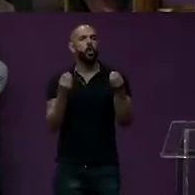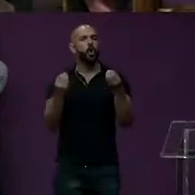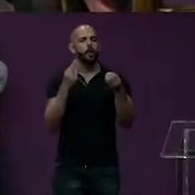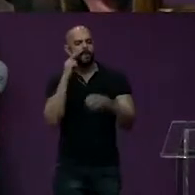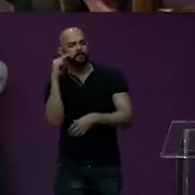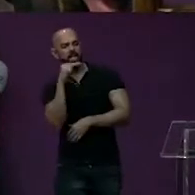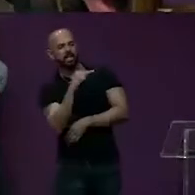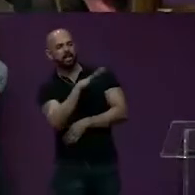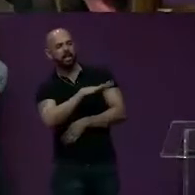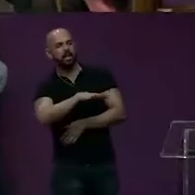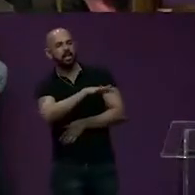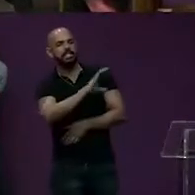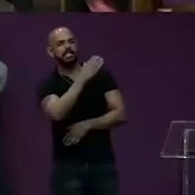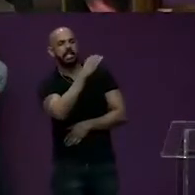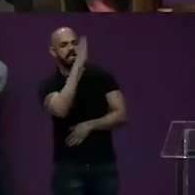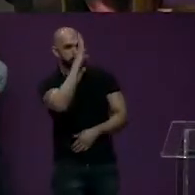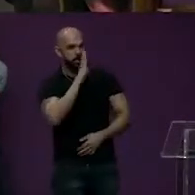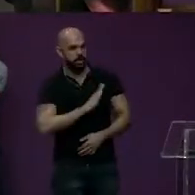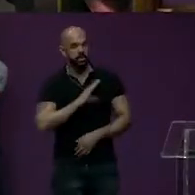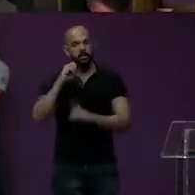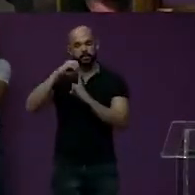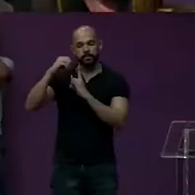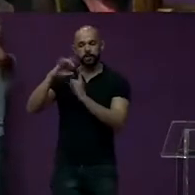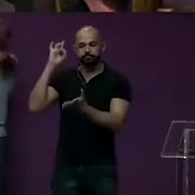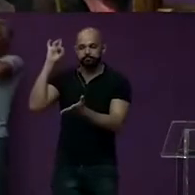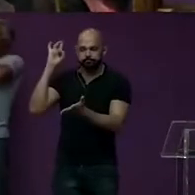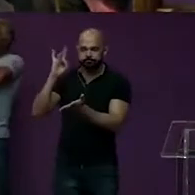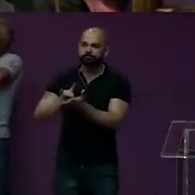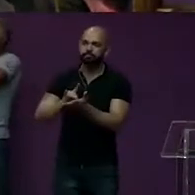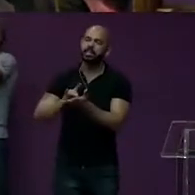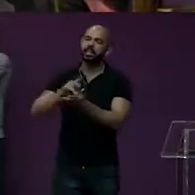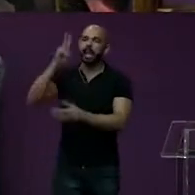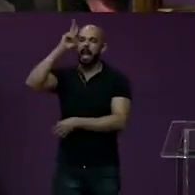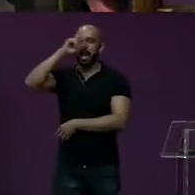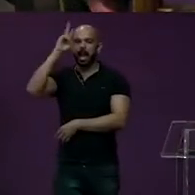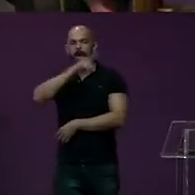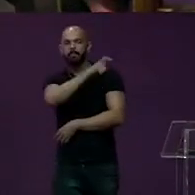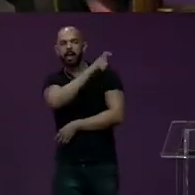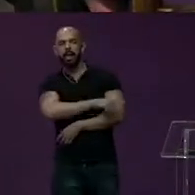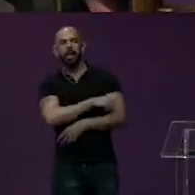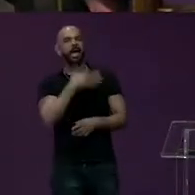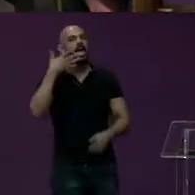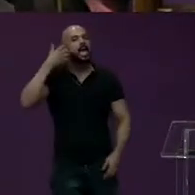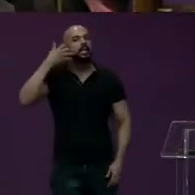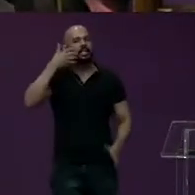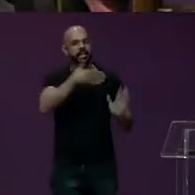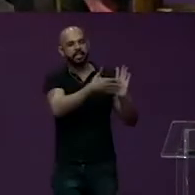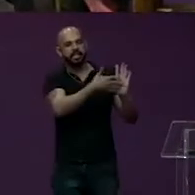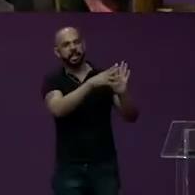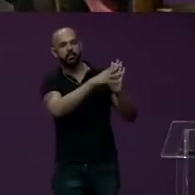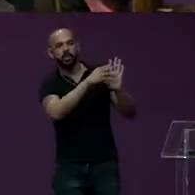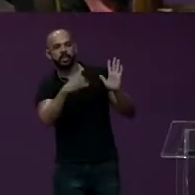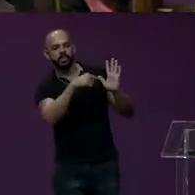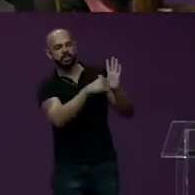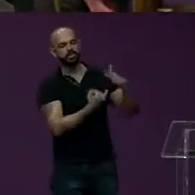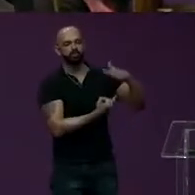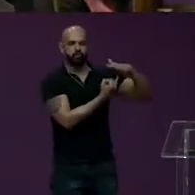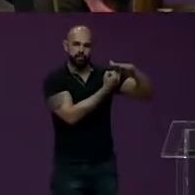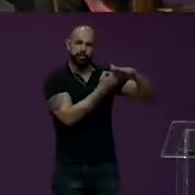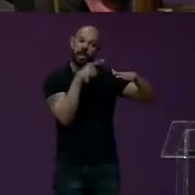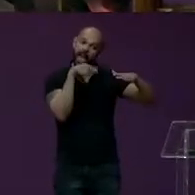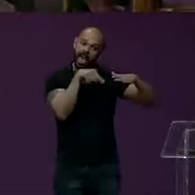ciência no Brasil, e a Fiocruz, de fato, é sempre lembrada como um exemplo de instituição. Então, é